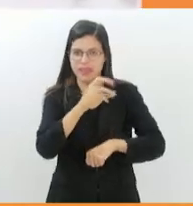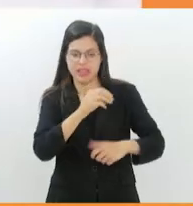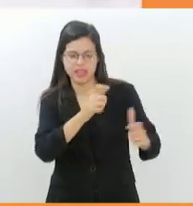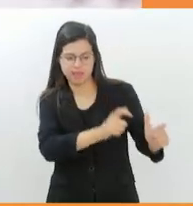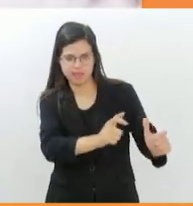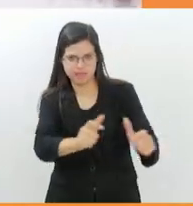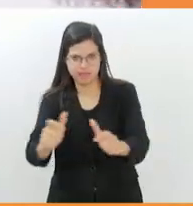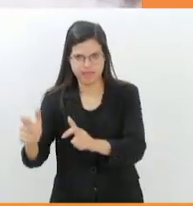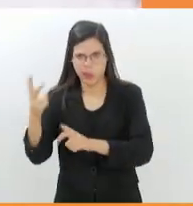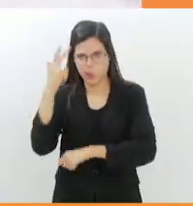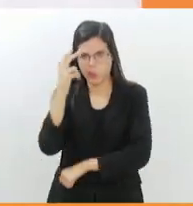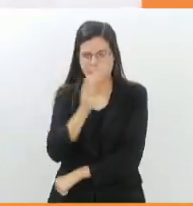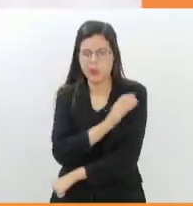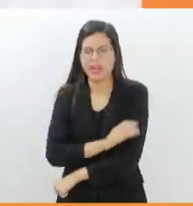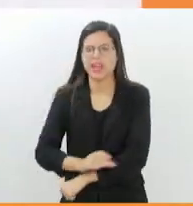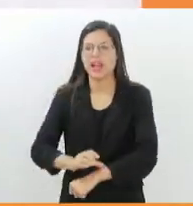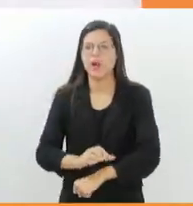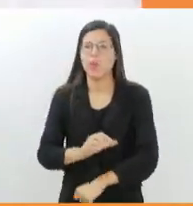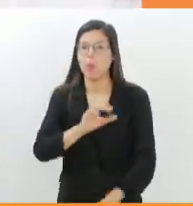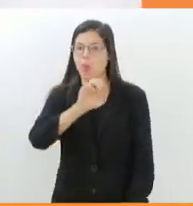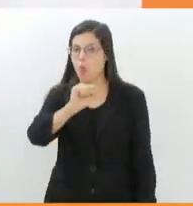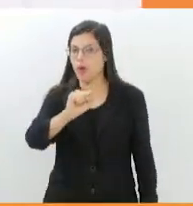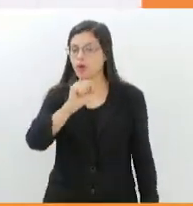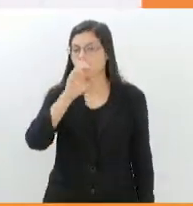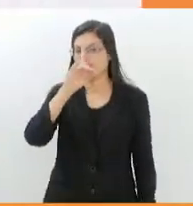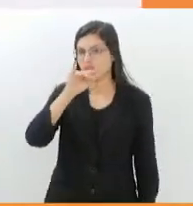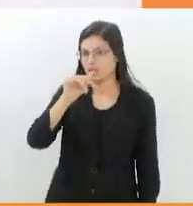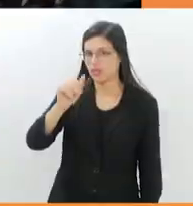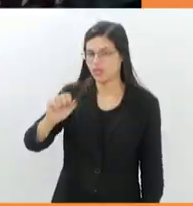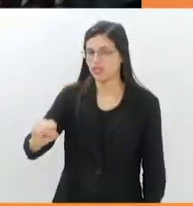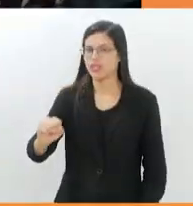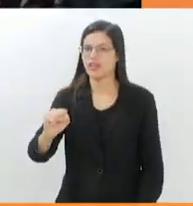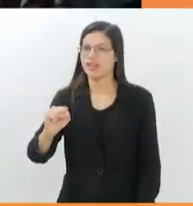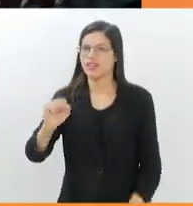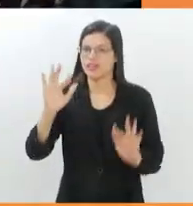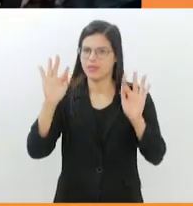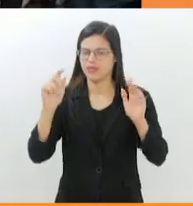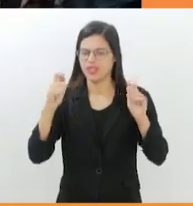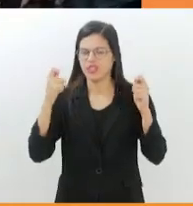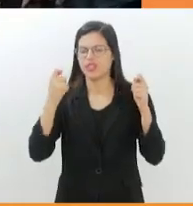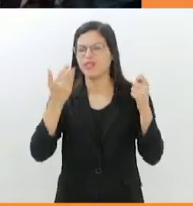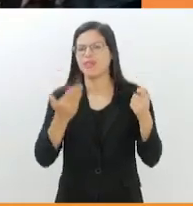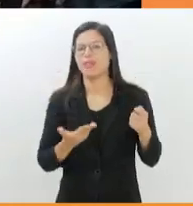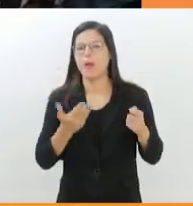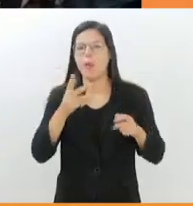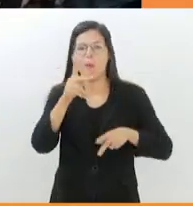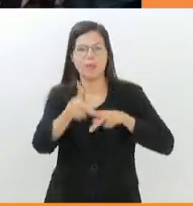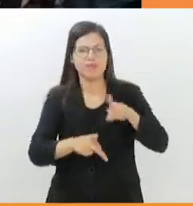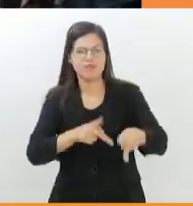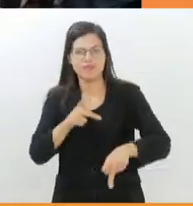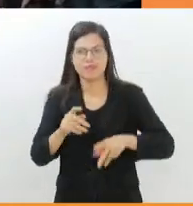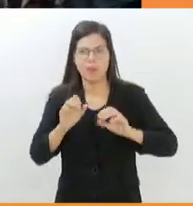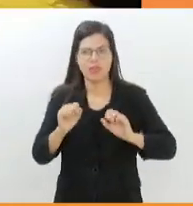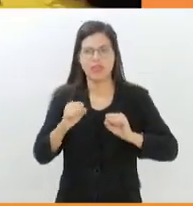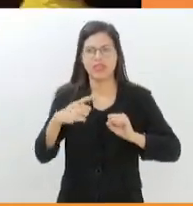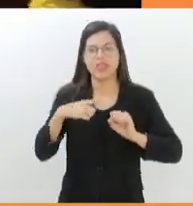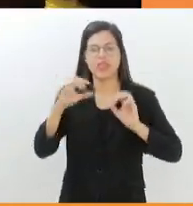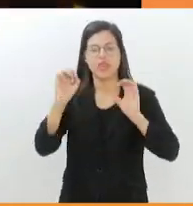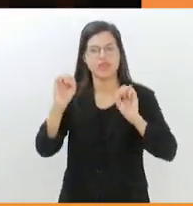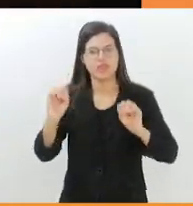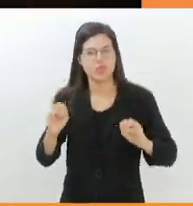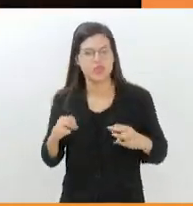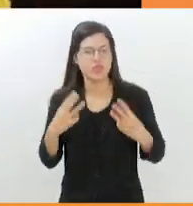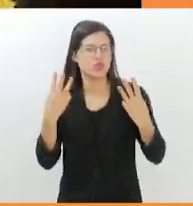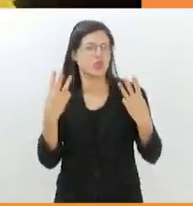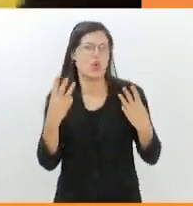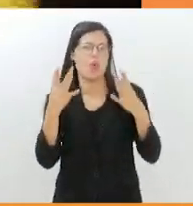região. Durante os 8 dias do festival Portos Abertos, o público vai contar com shows, exposições,